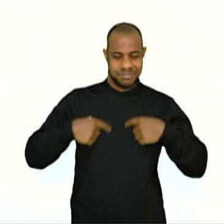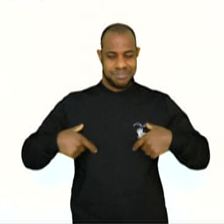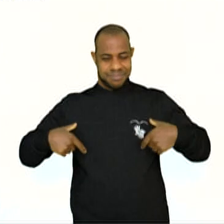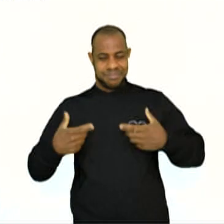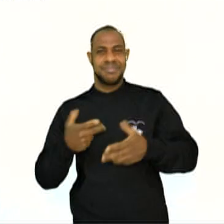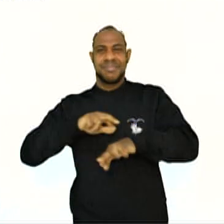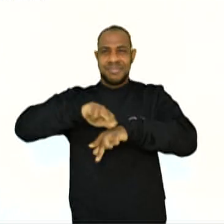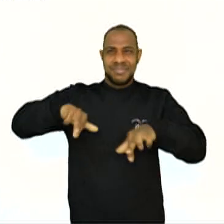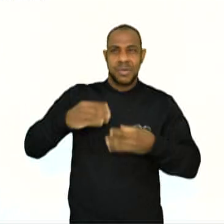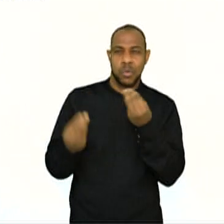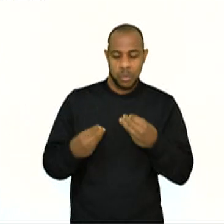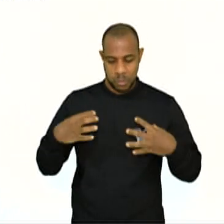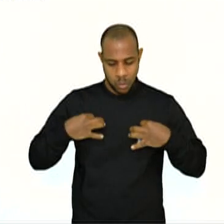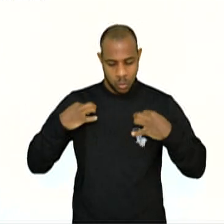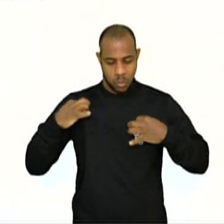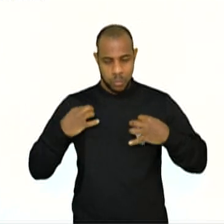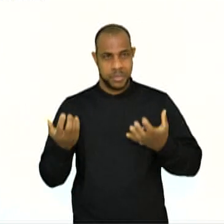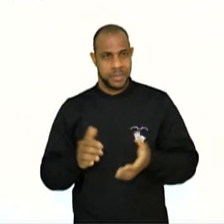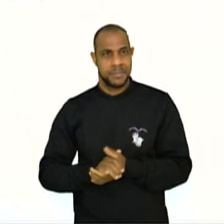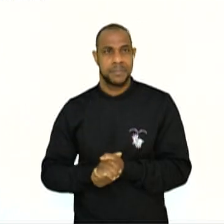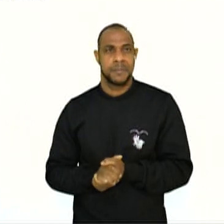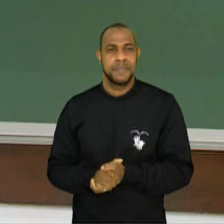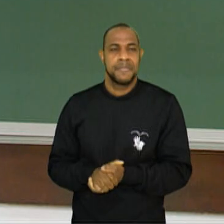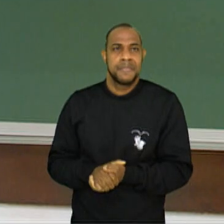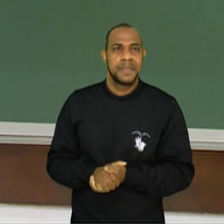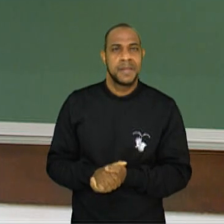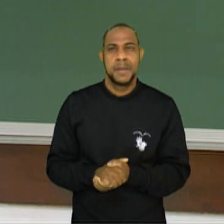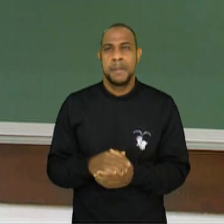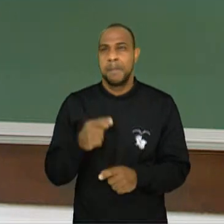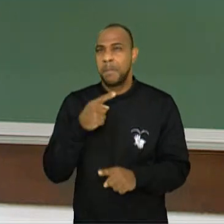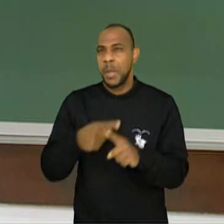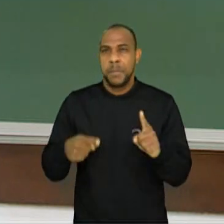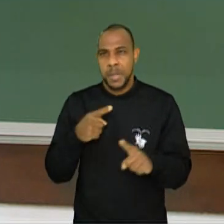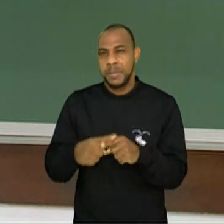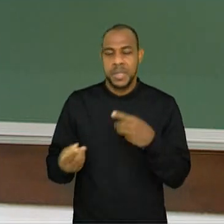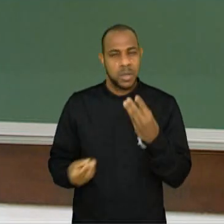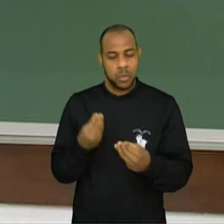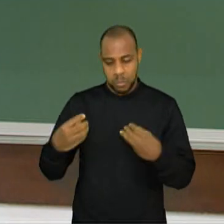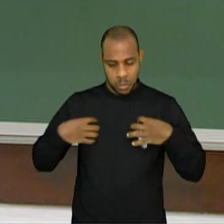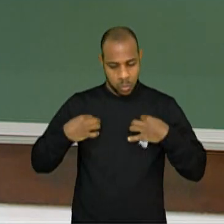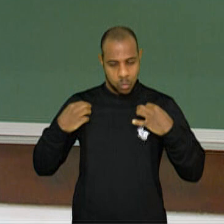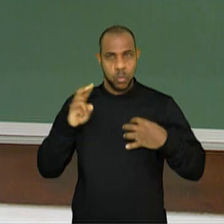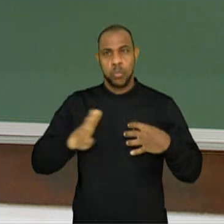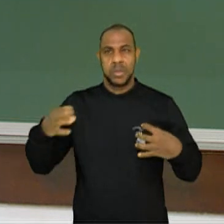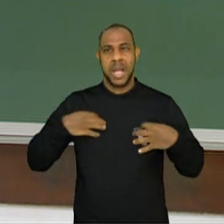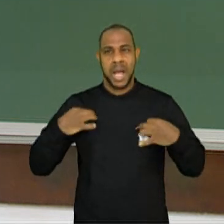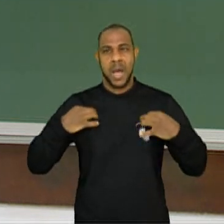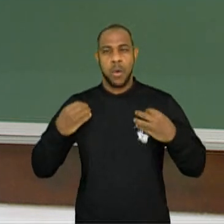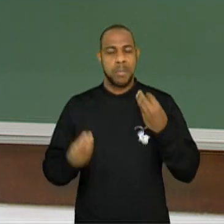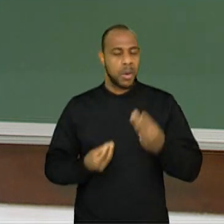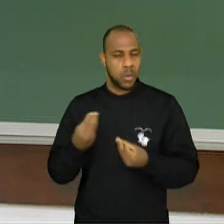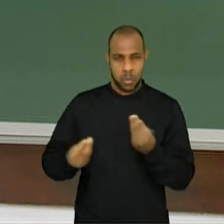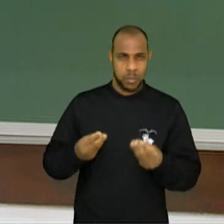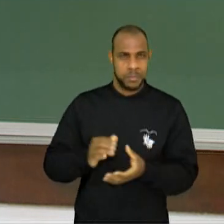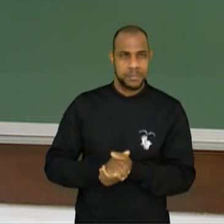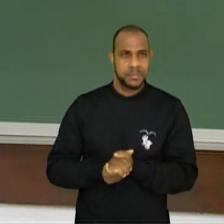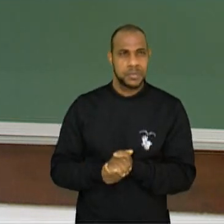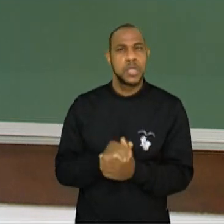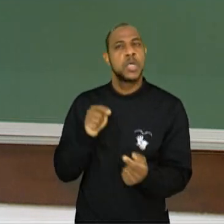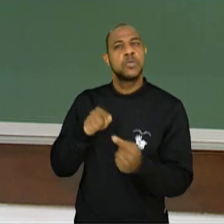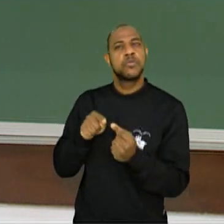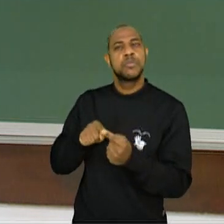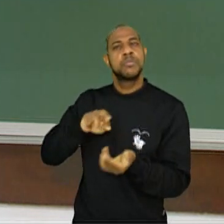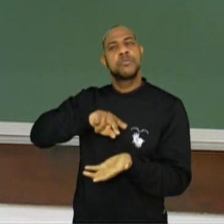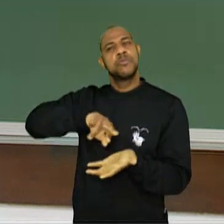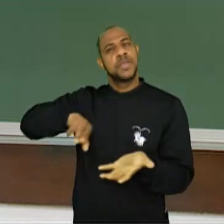como o povo se veste? Isso é intervencionismo, a mentalidade de que é o governo que deve decidir a vida do cidadão, tanto na economia quanto